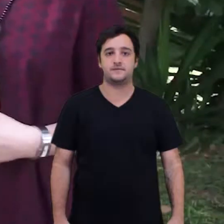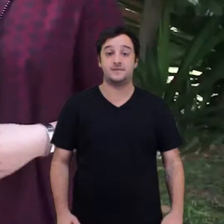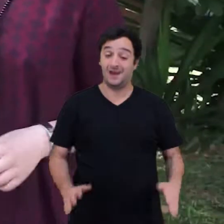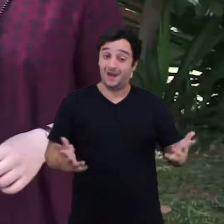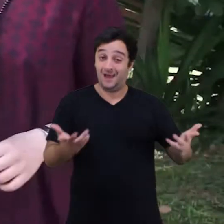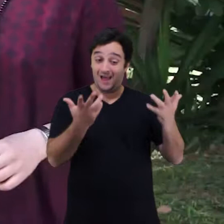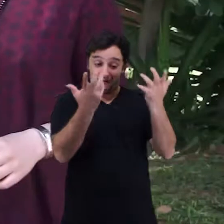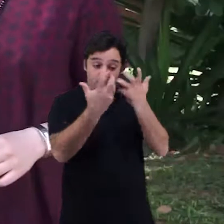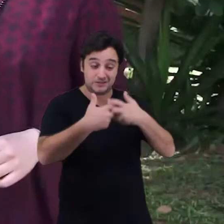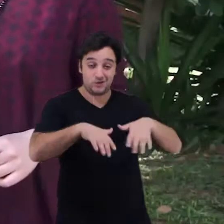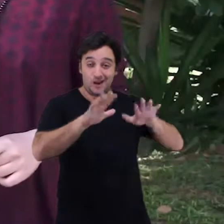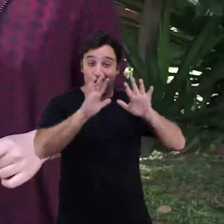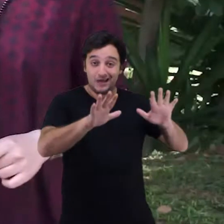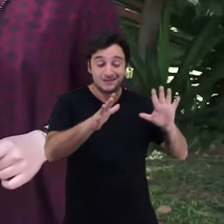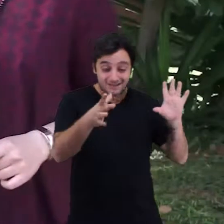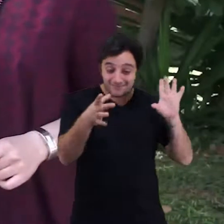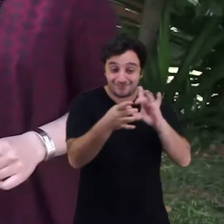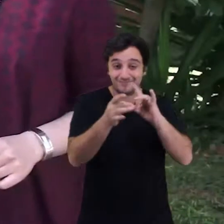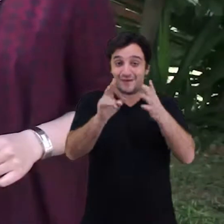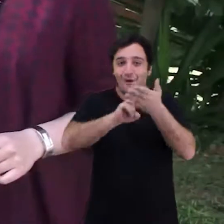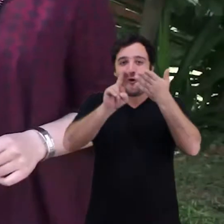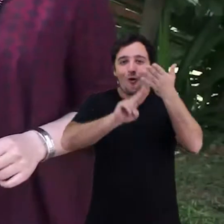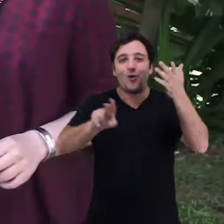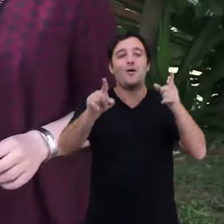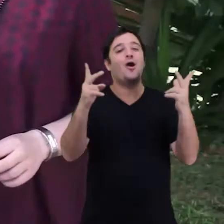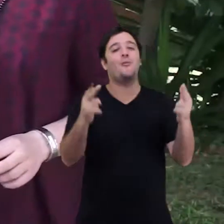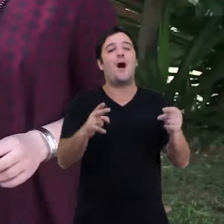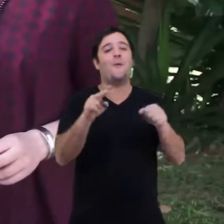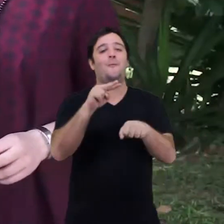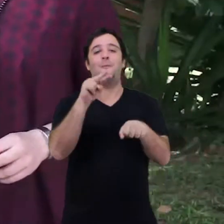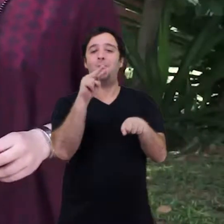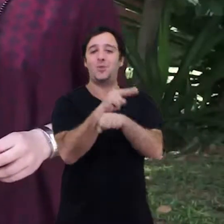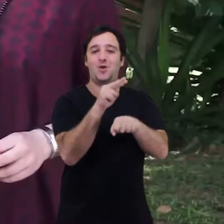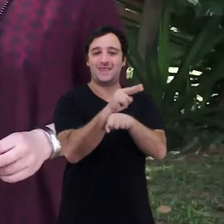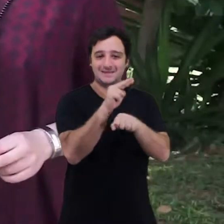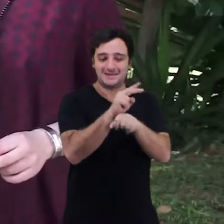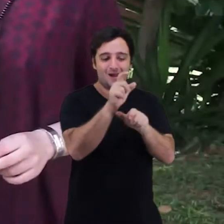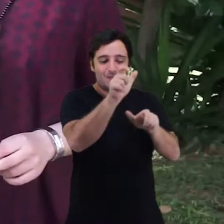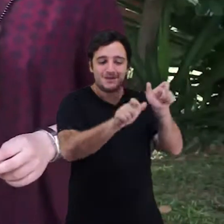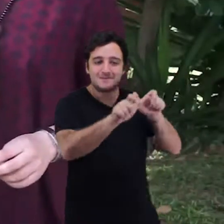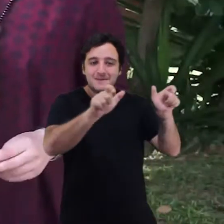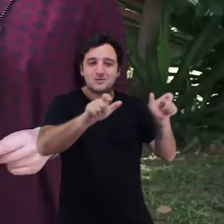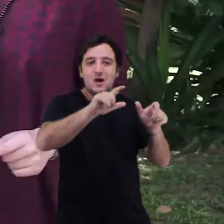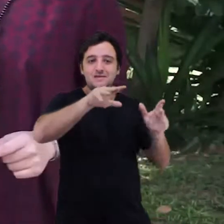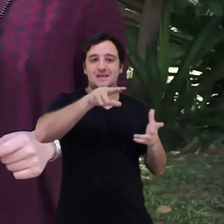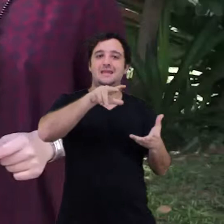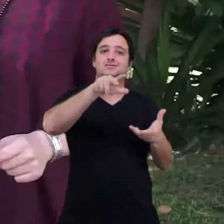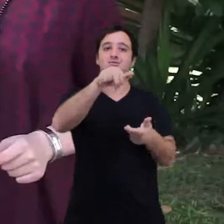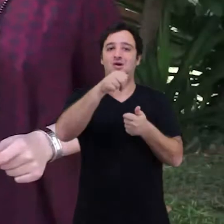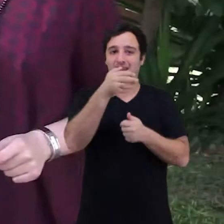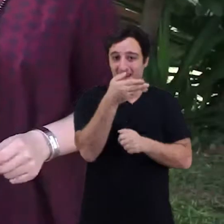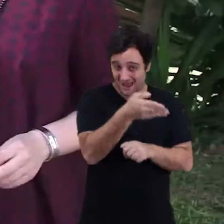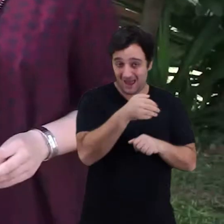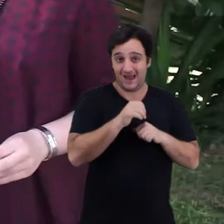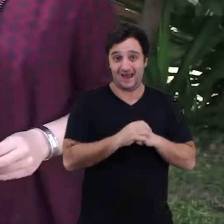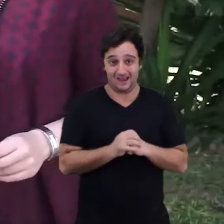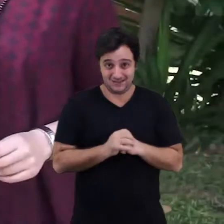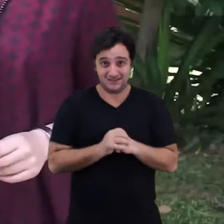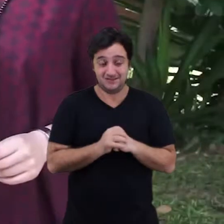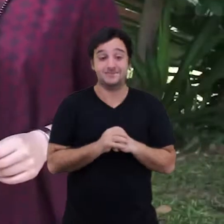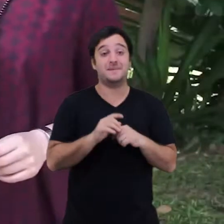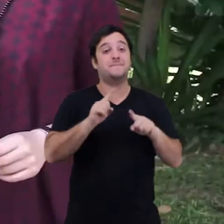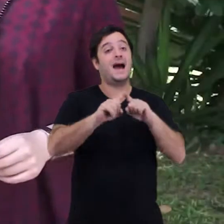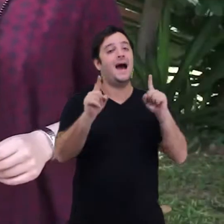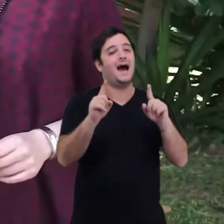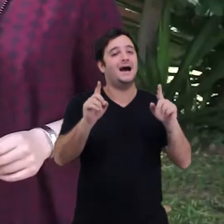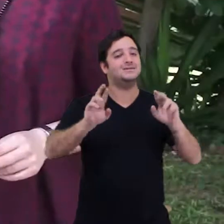algumas coisas a essas pessoas. Diferente de outros imigrantes involuntários que não são refugiados, como no